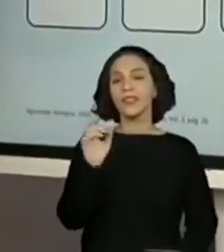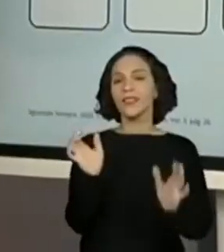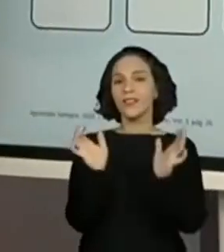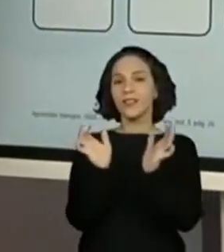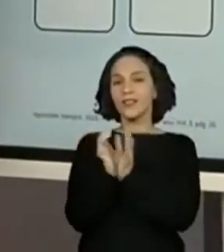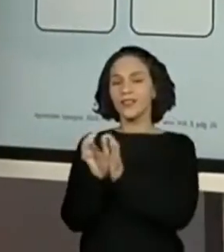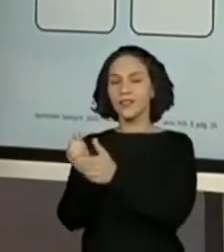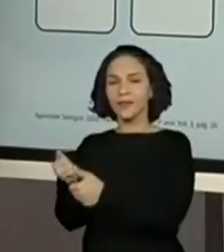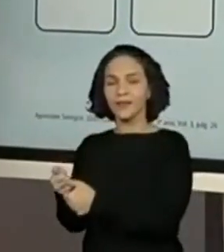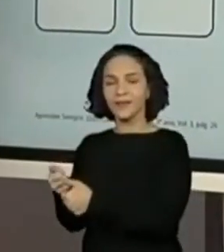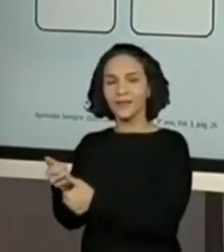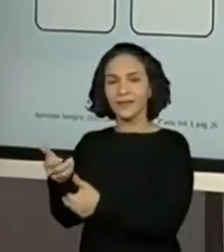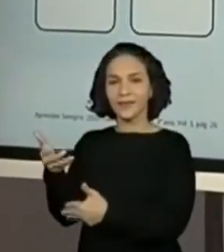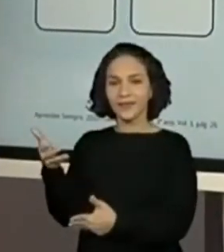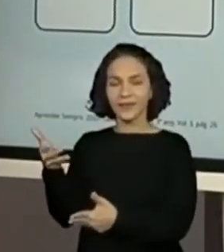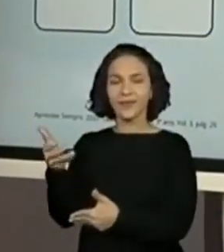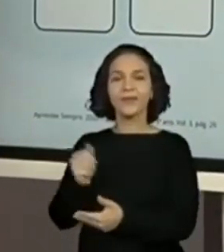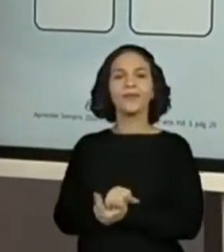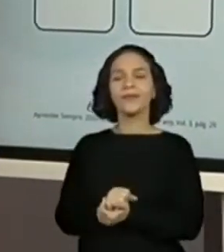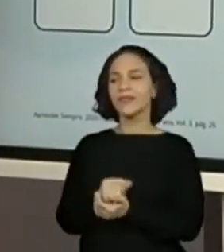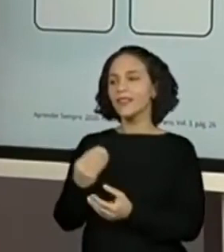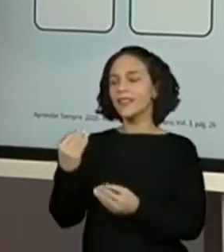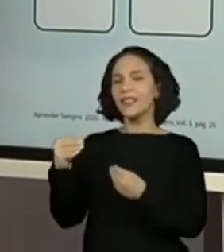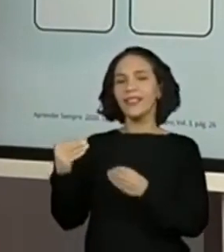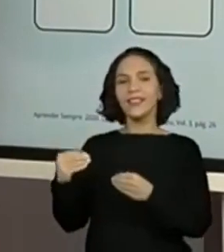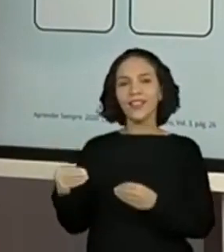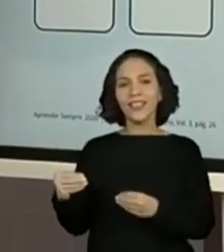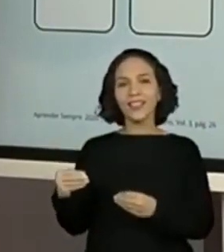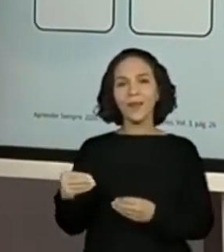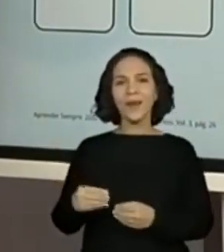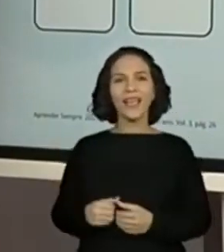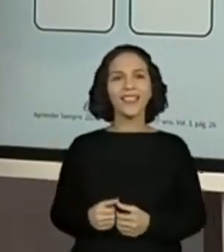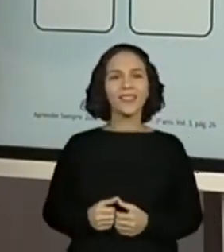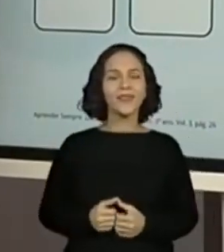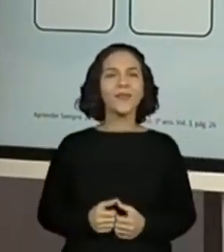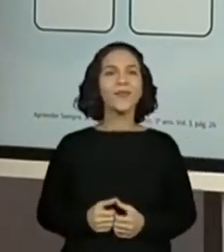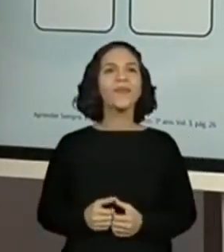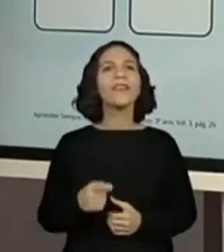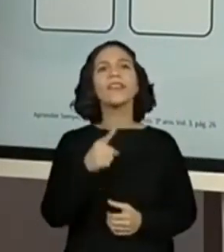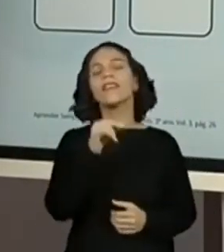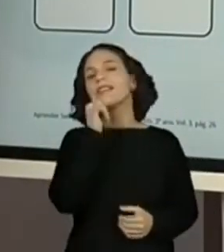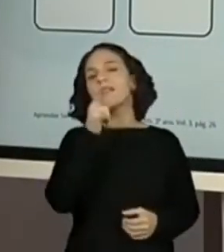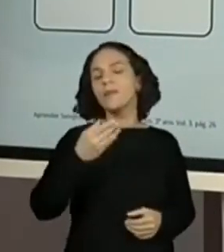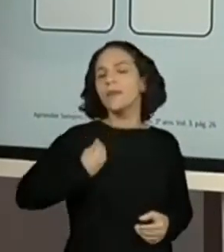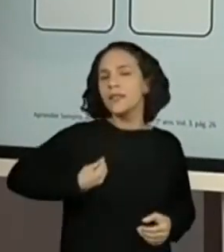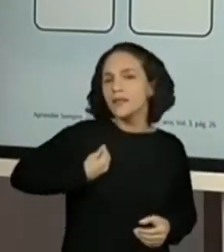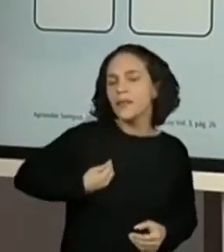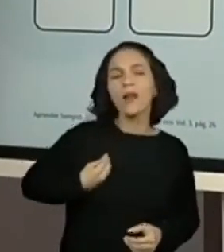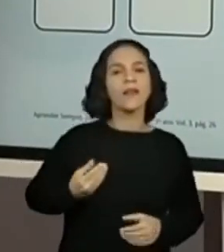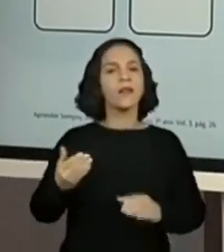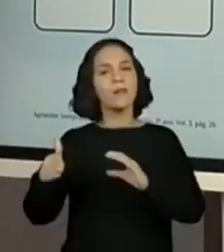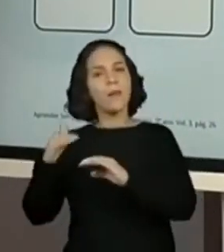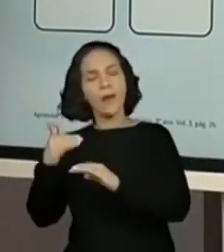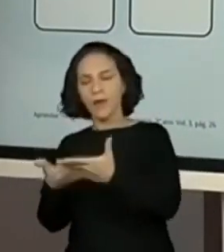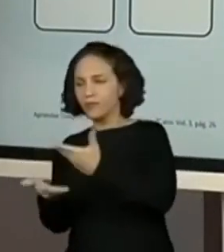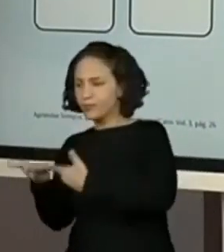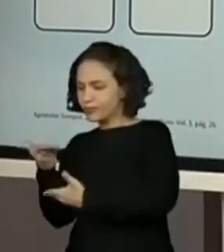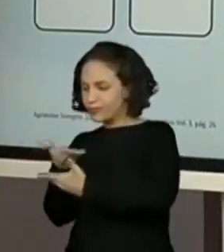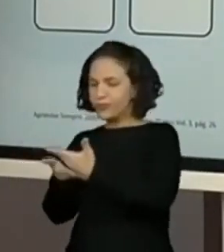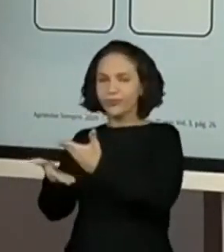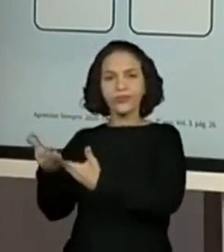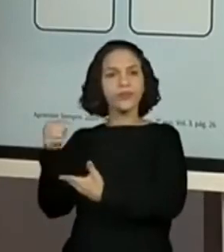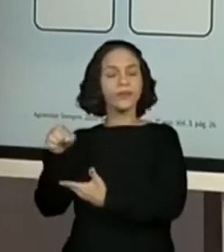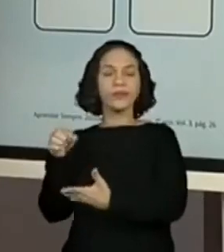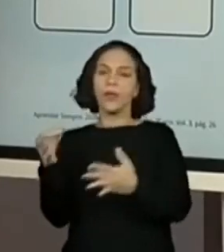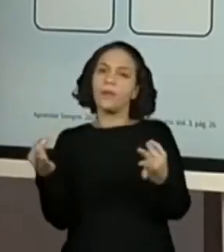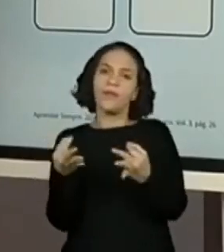podem dizer, olha, as crianças estão participando, eles estão acertando, eles não estão entendendo. Isso para a gente é perfeito, não precisa